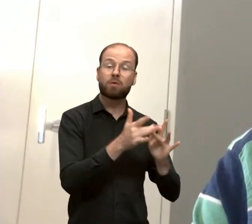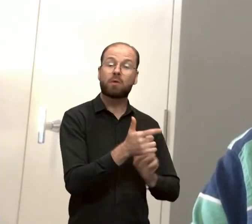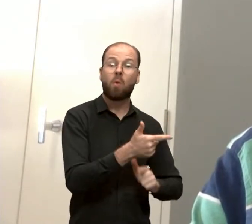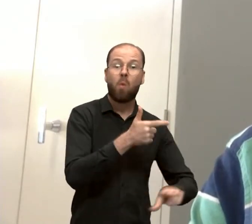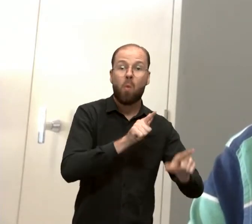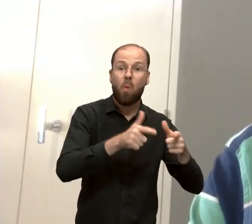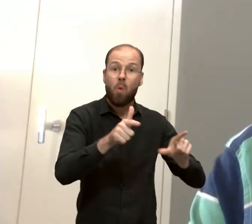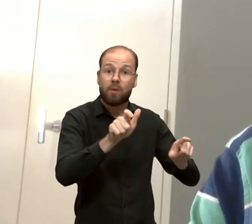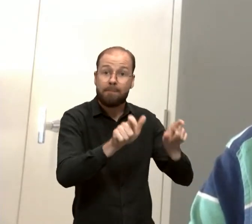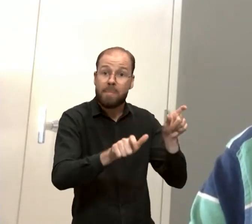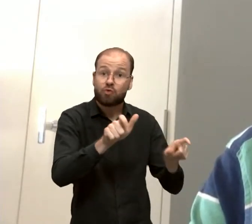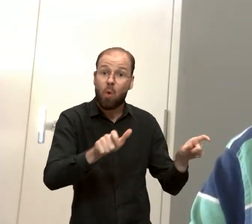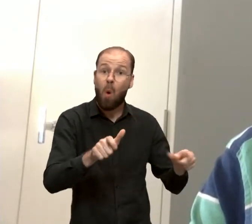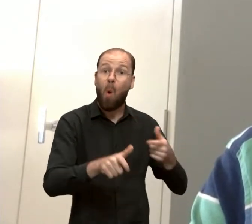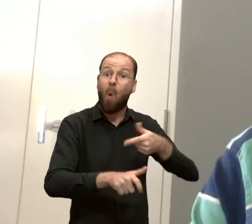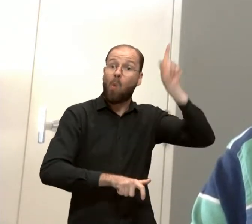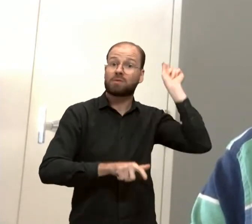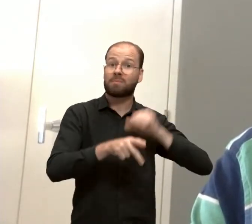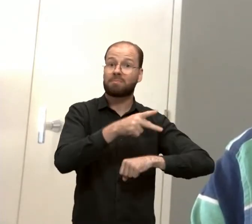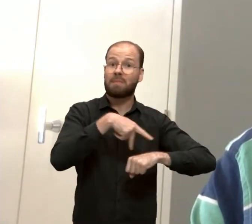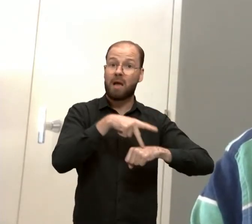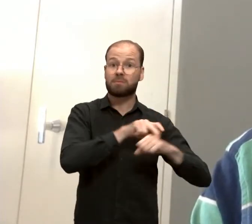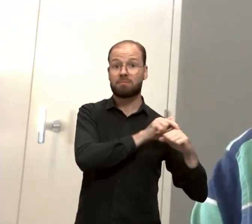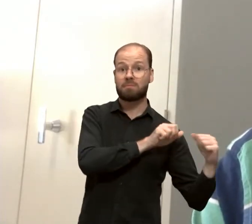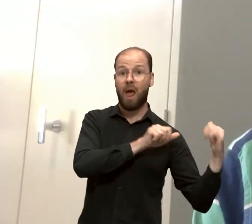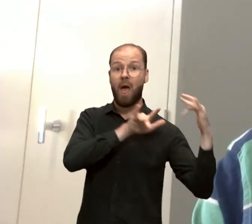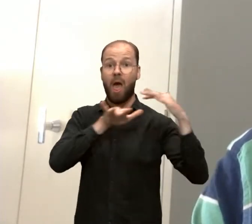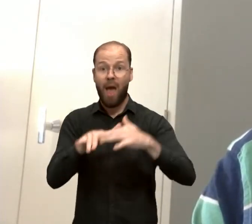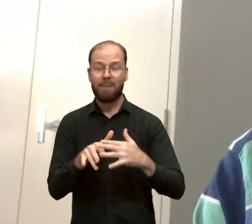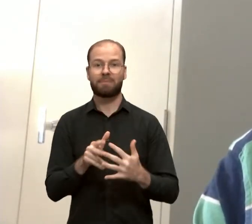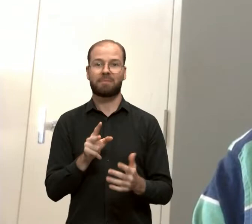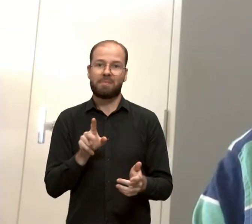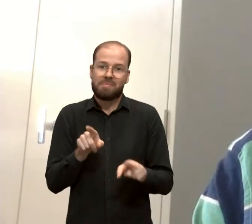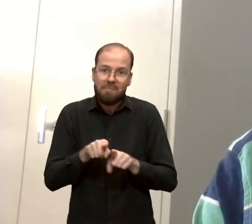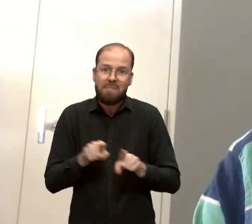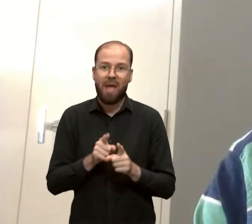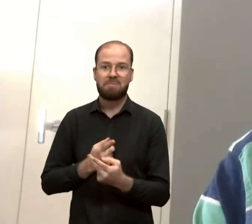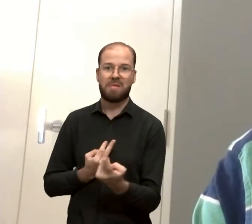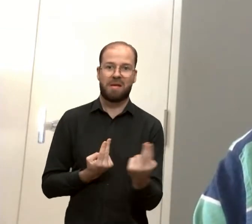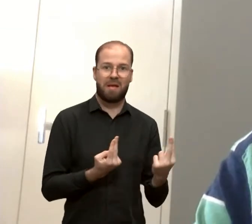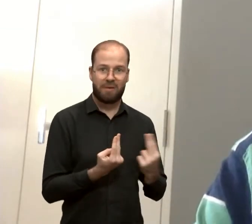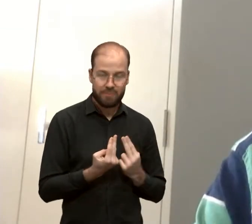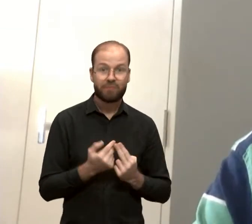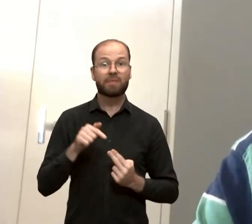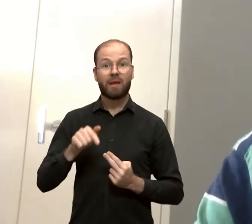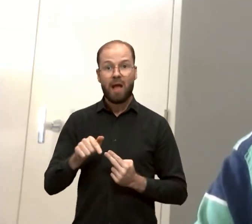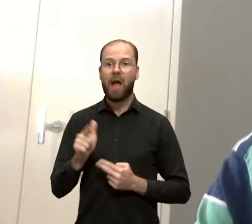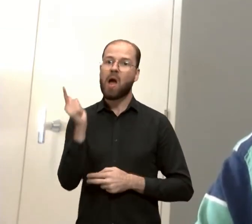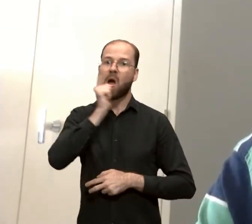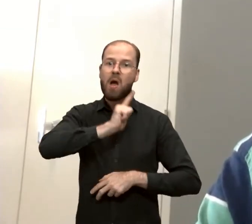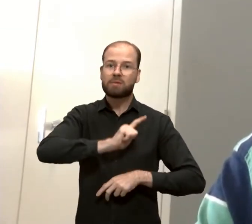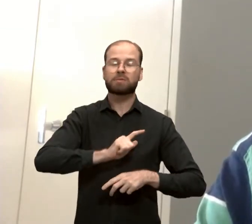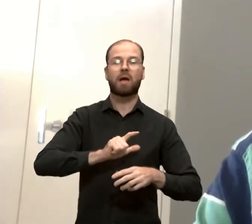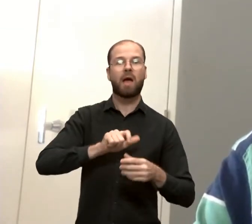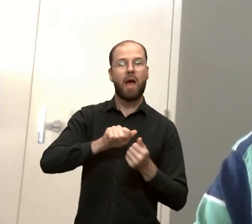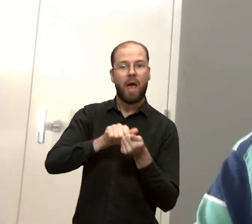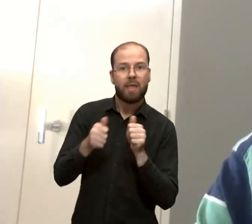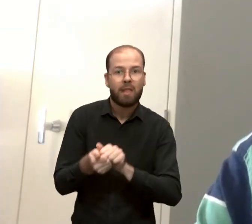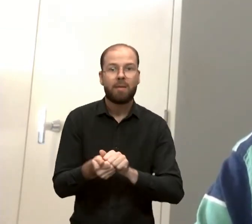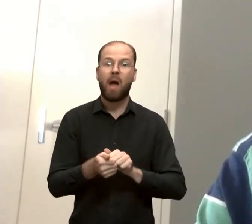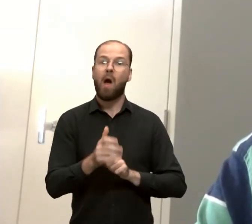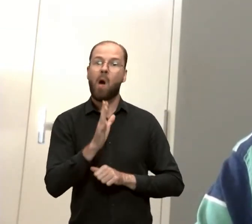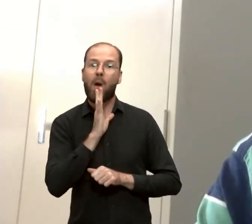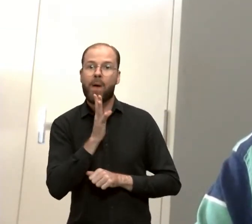lá. E essa capacidade de se adaptar, de conhecer outras maneiras de pensar,